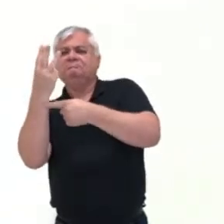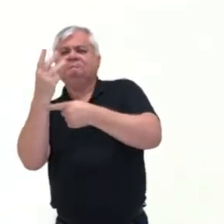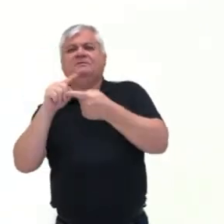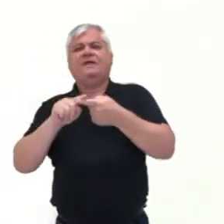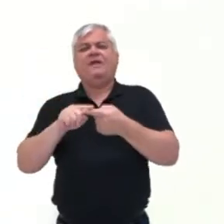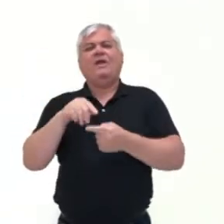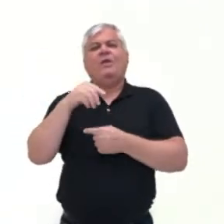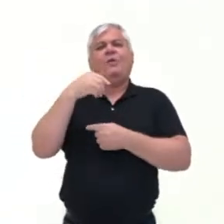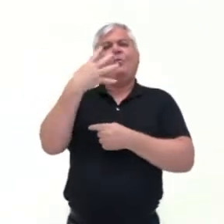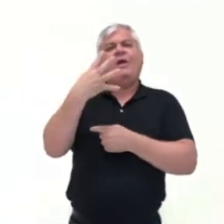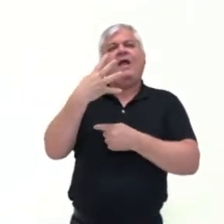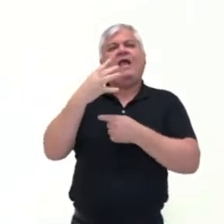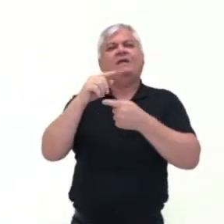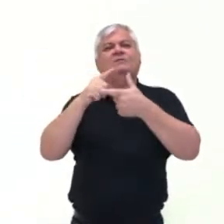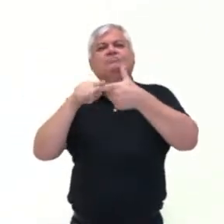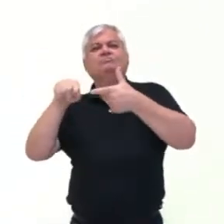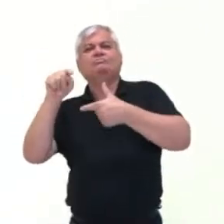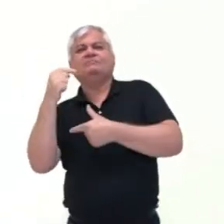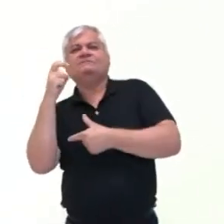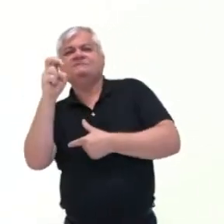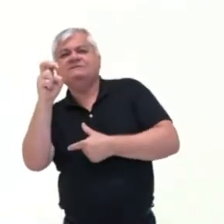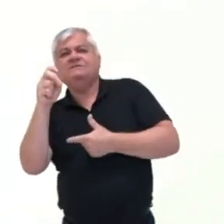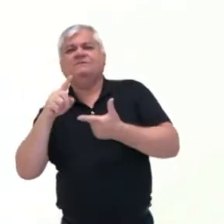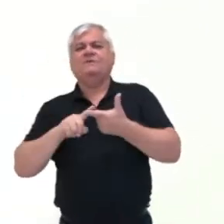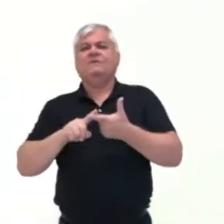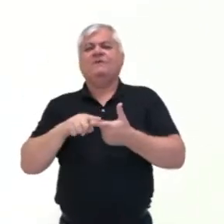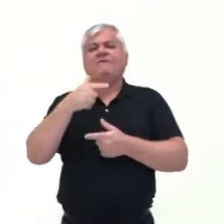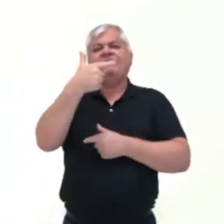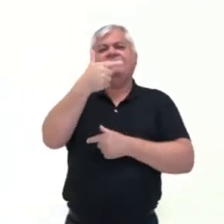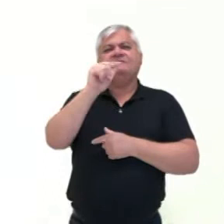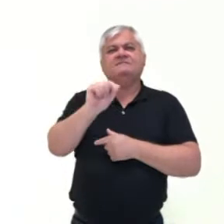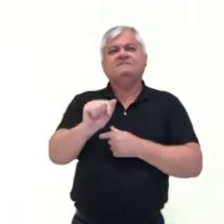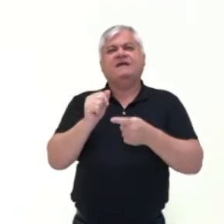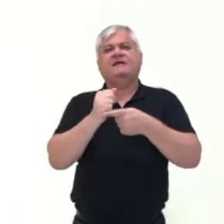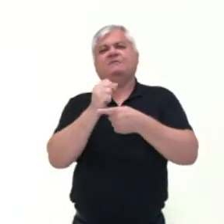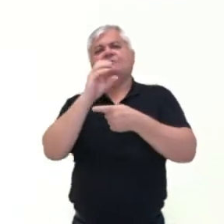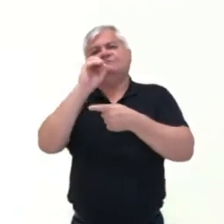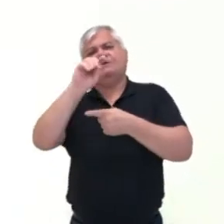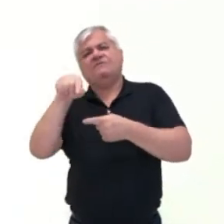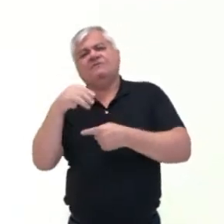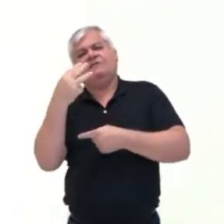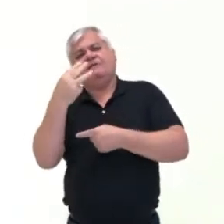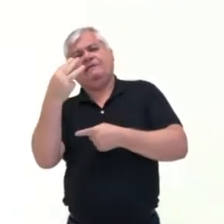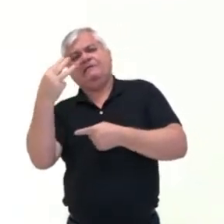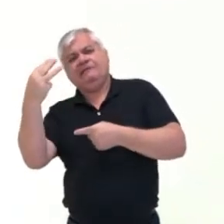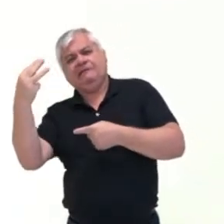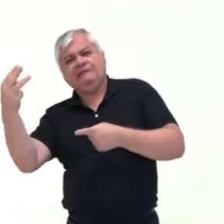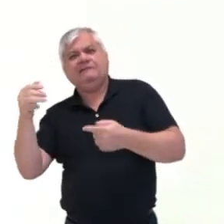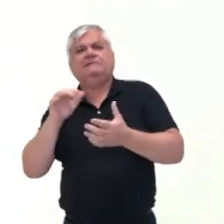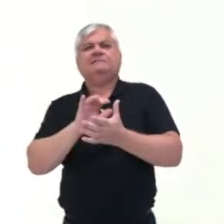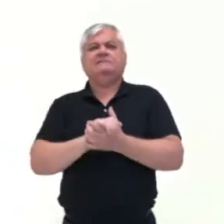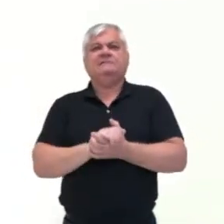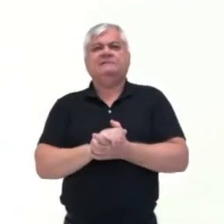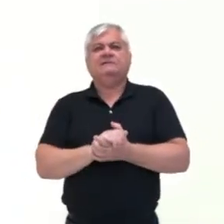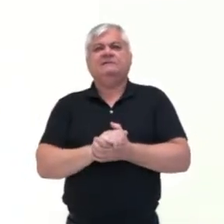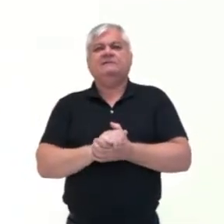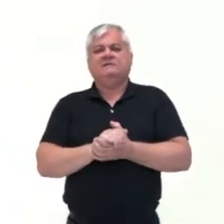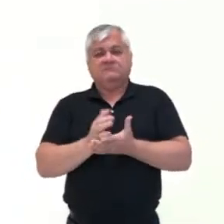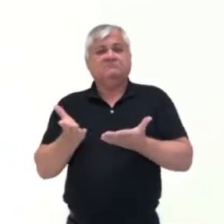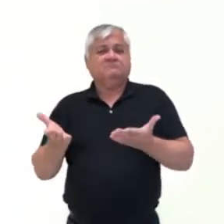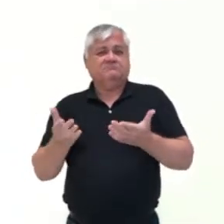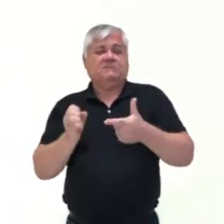na 0,5 ou 1/2, 27 elevado na 0,333, uma